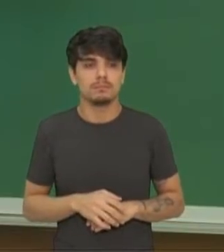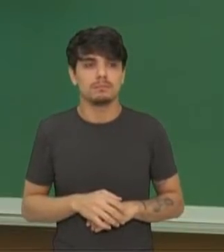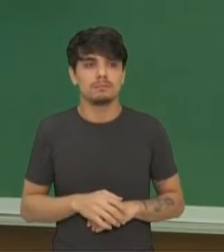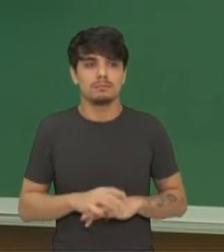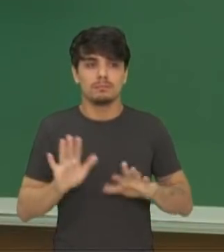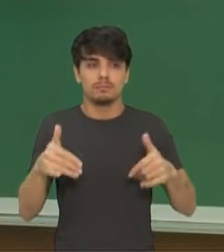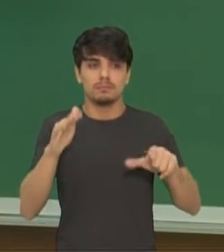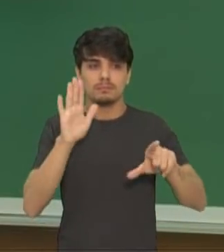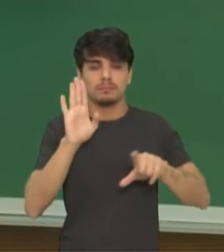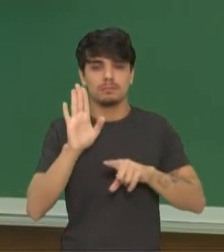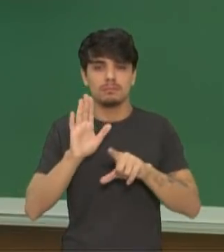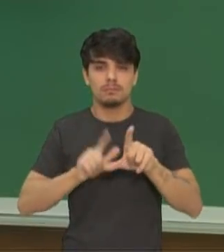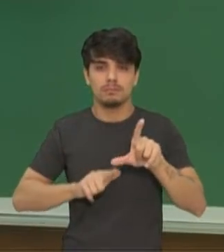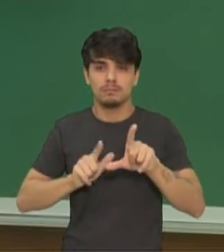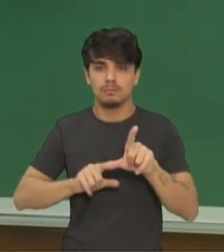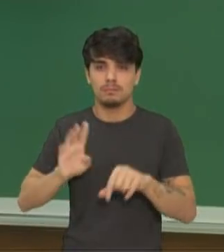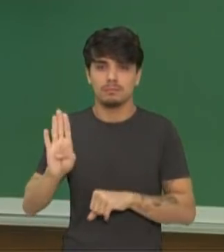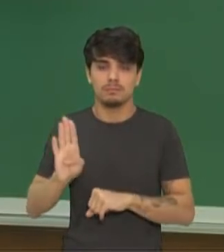letra B,